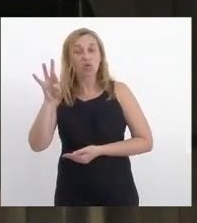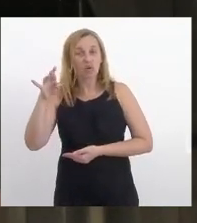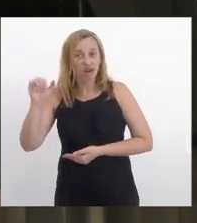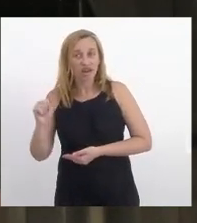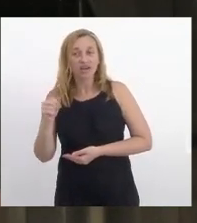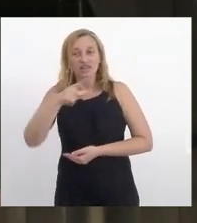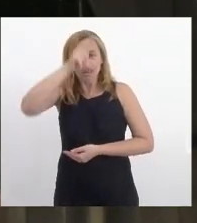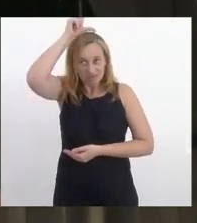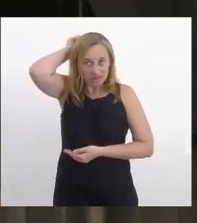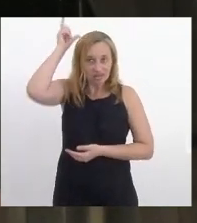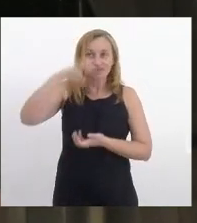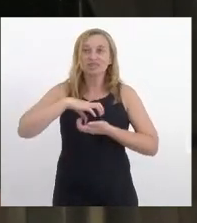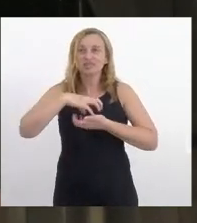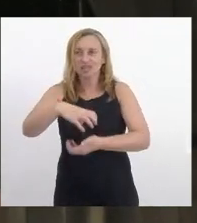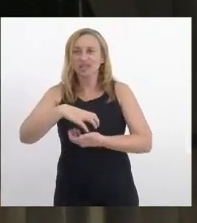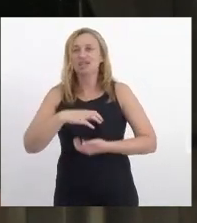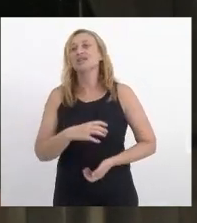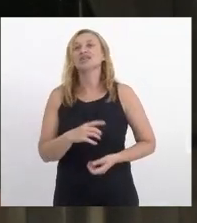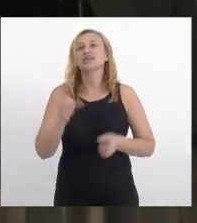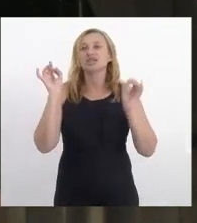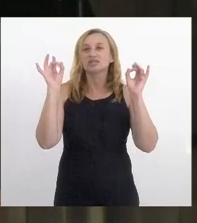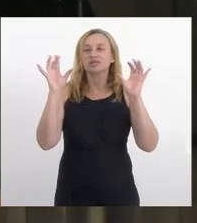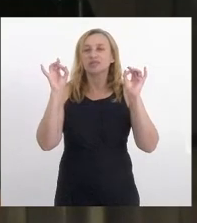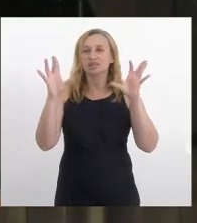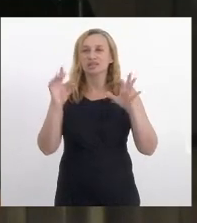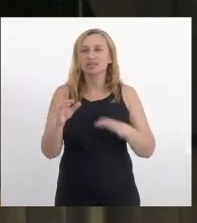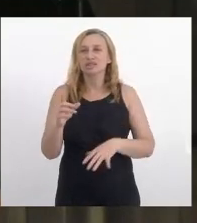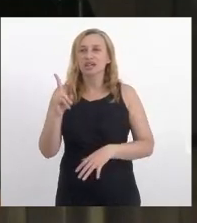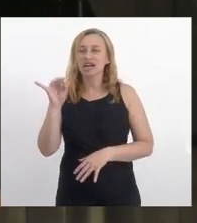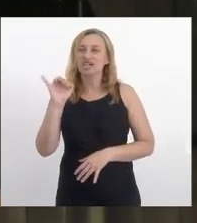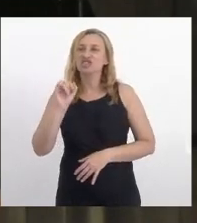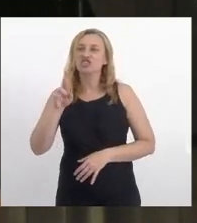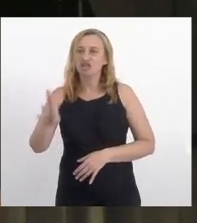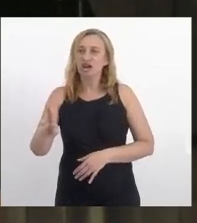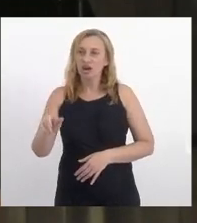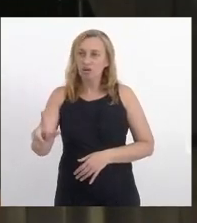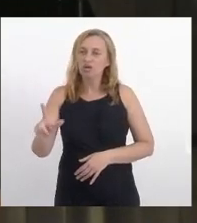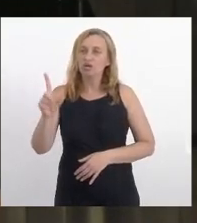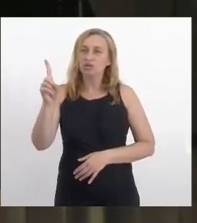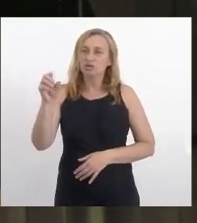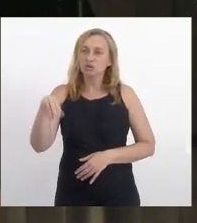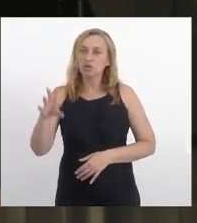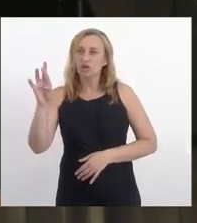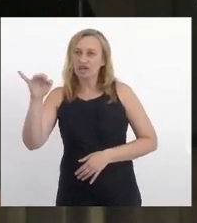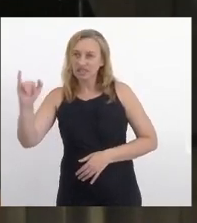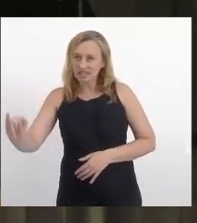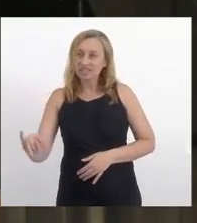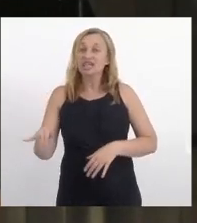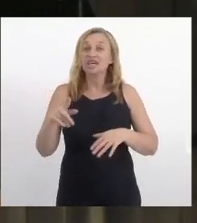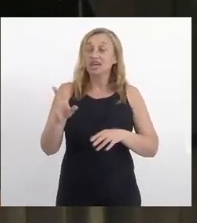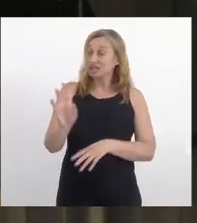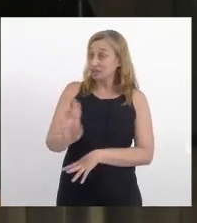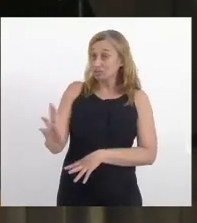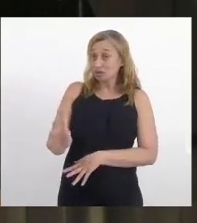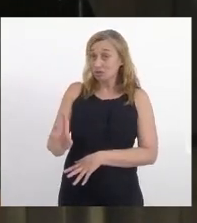Paulo, nosso decano, em especial o cardeal Dom Arani João Tempesta, a quem, em seu